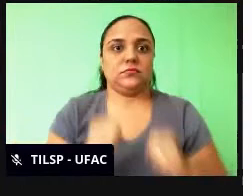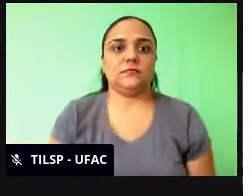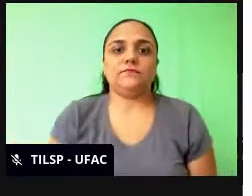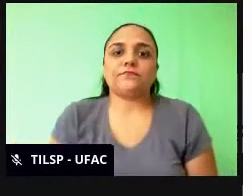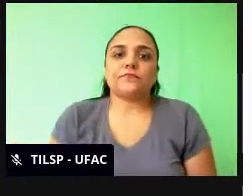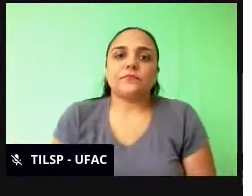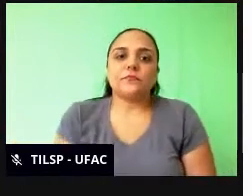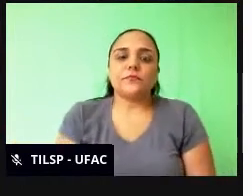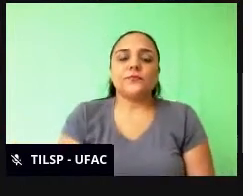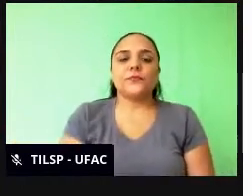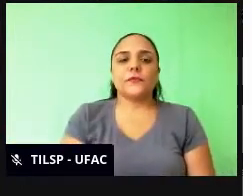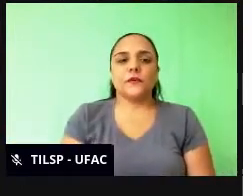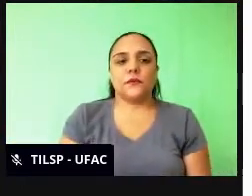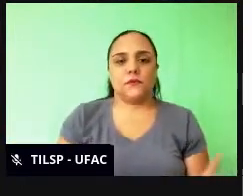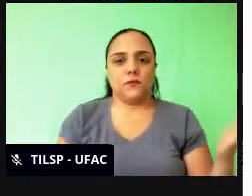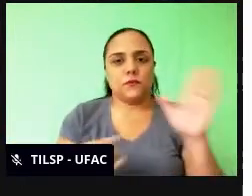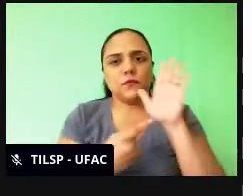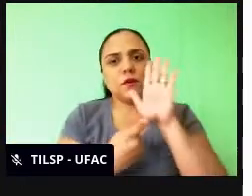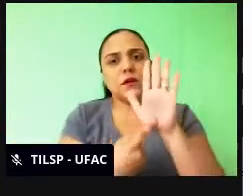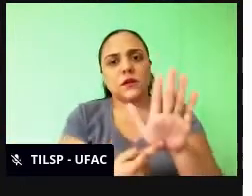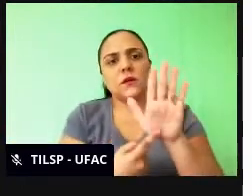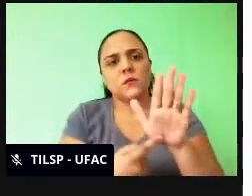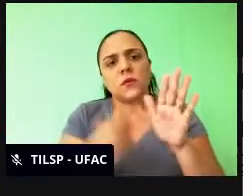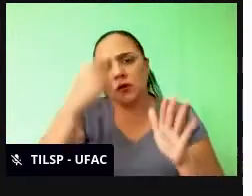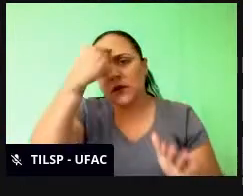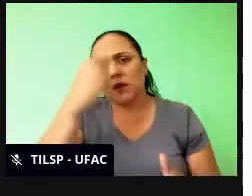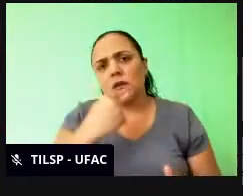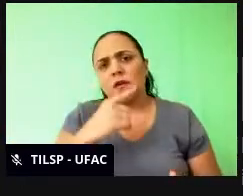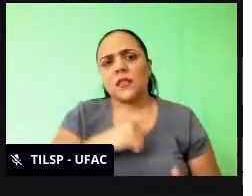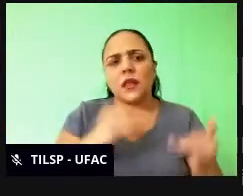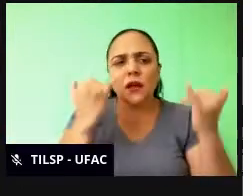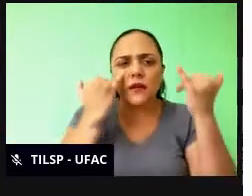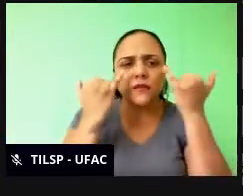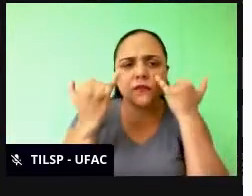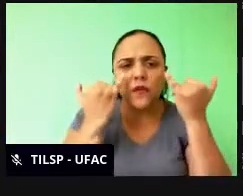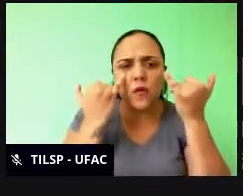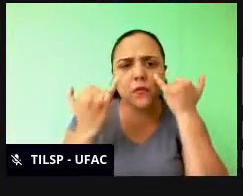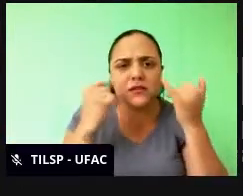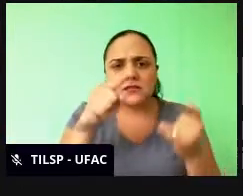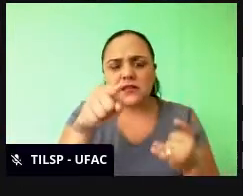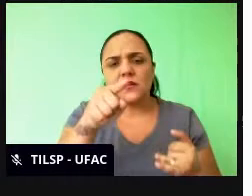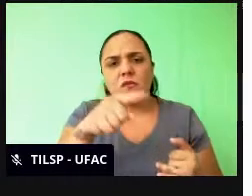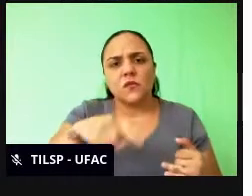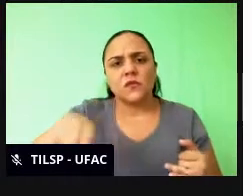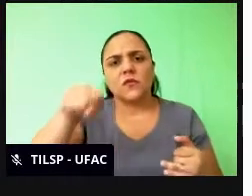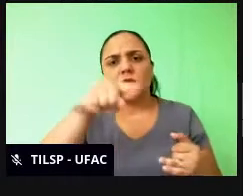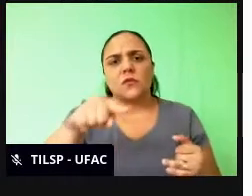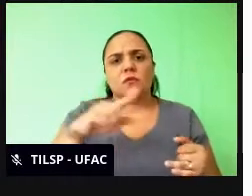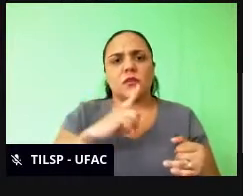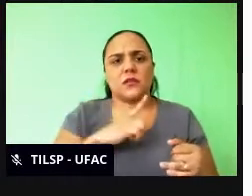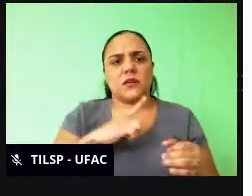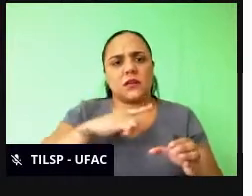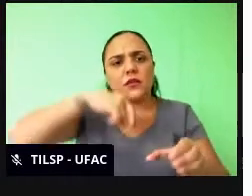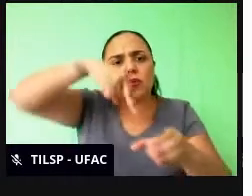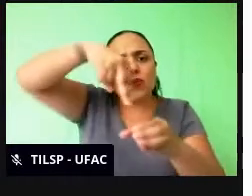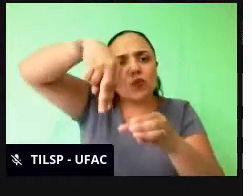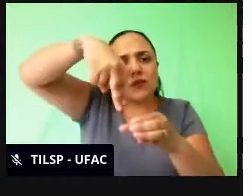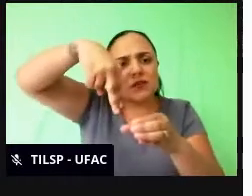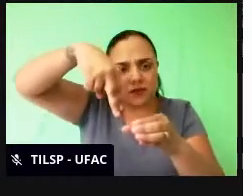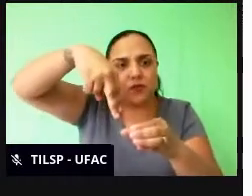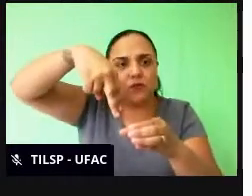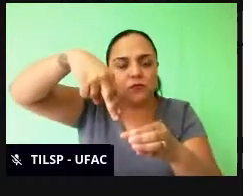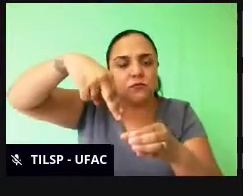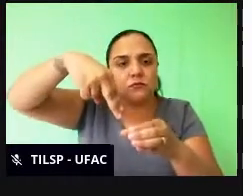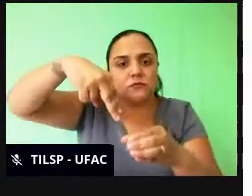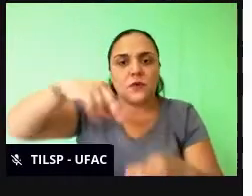eu trago para vocês as recomendações mais atuais da Sociedade Internacional de Nutrição Esportiva, que é a nossa